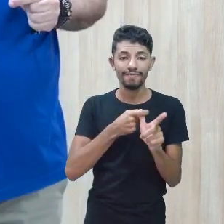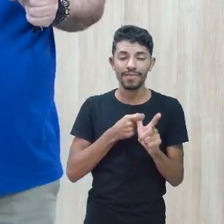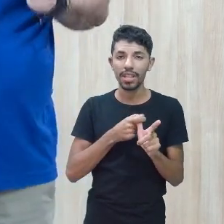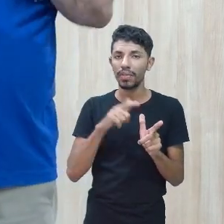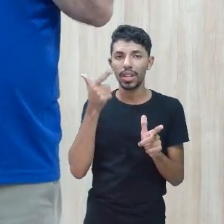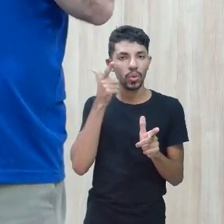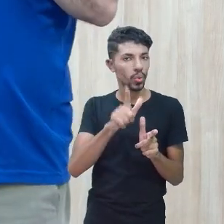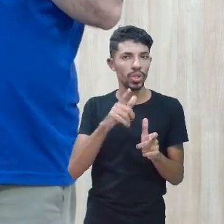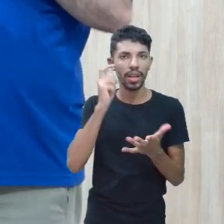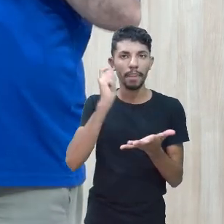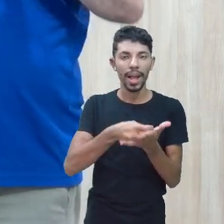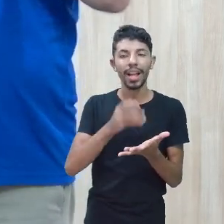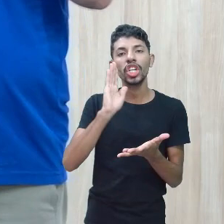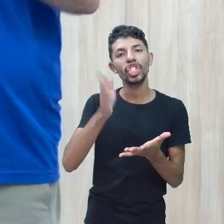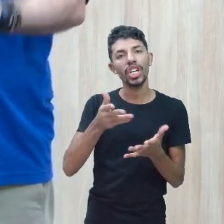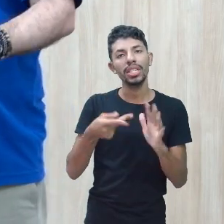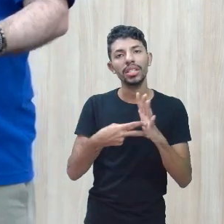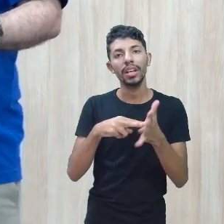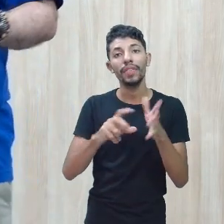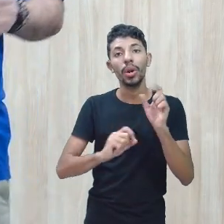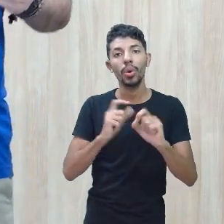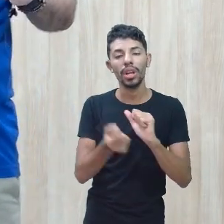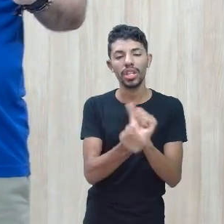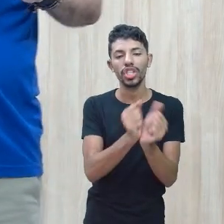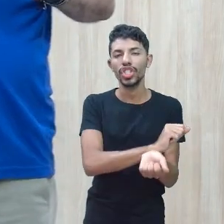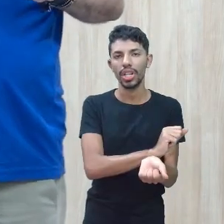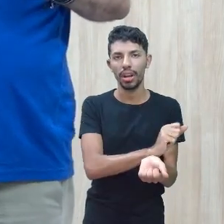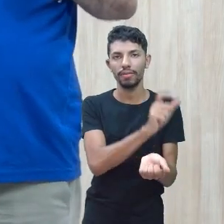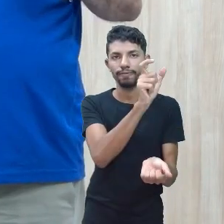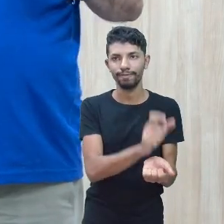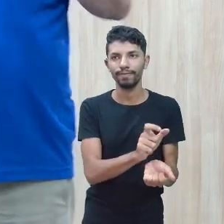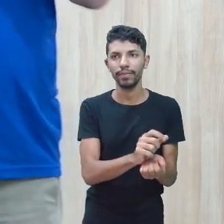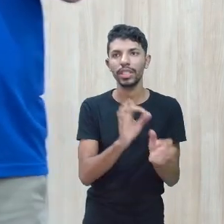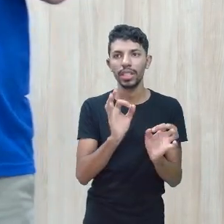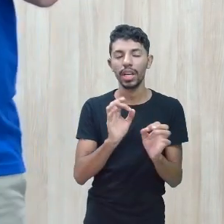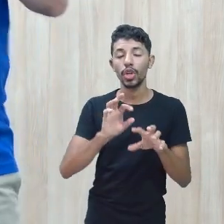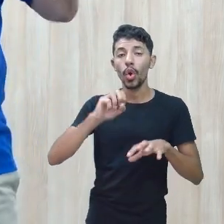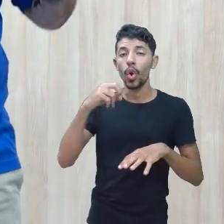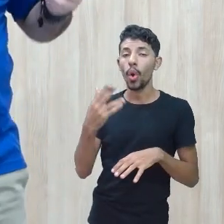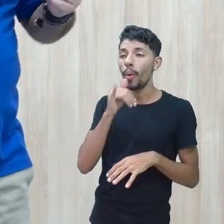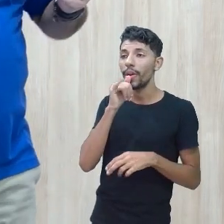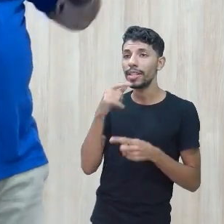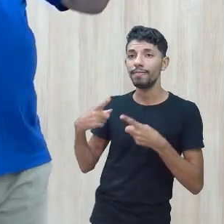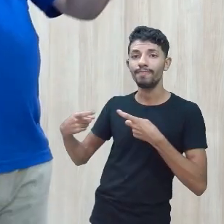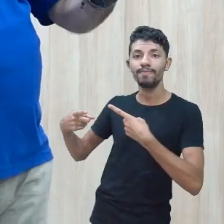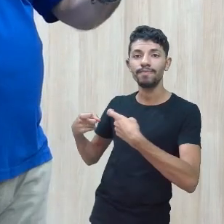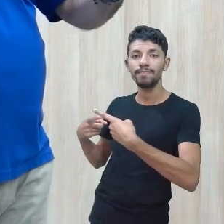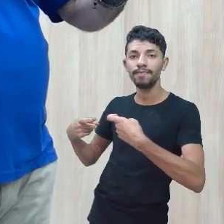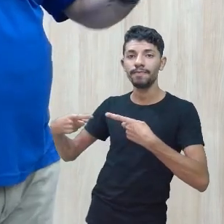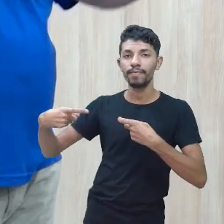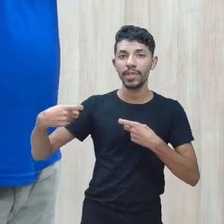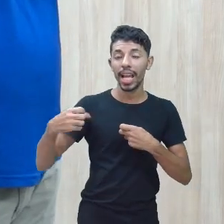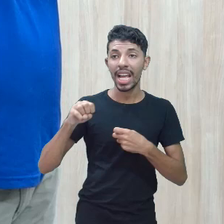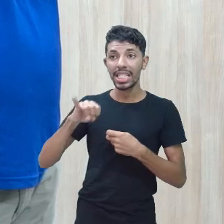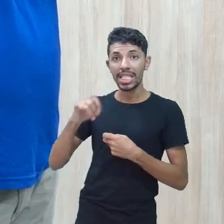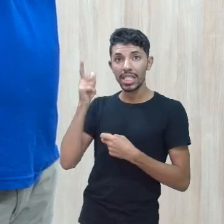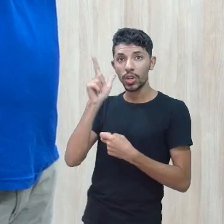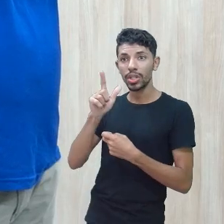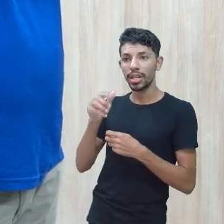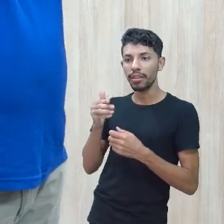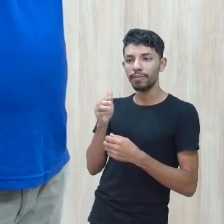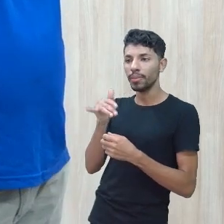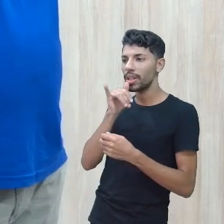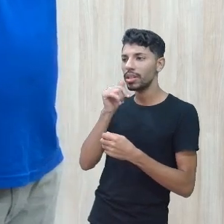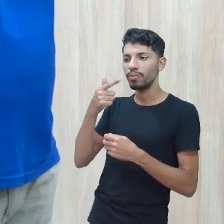escravo. Ou por meio de guerras. Os romanos entravam em guerra com outro povo, vencendo a guerra, aquele